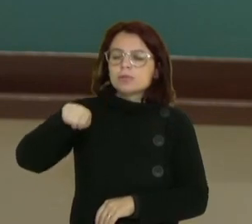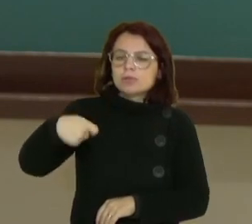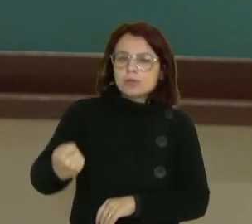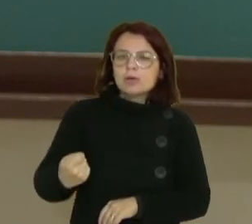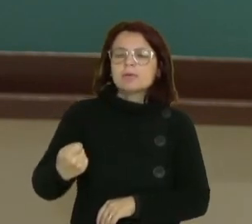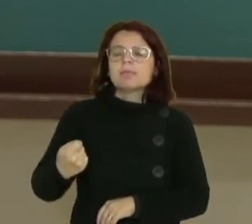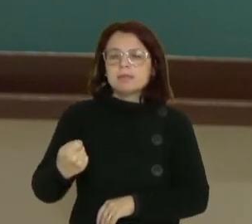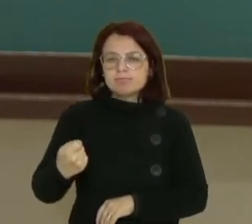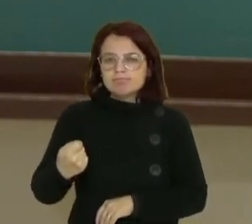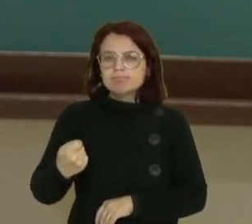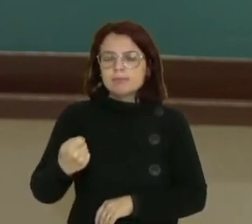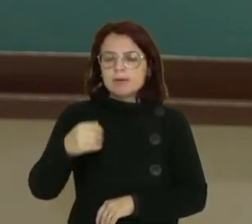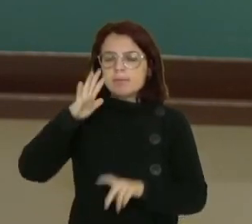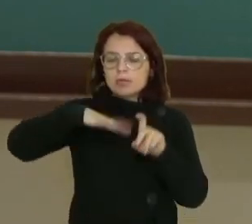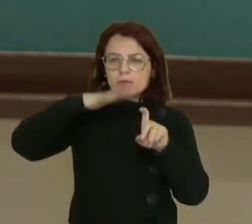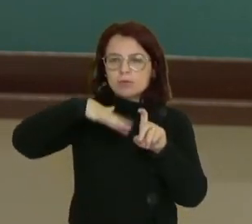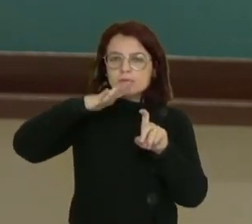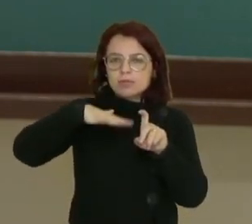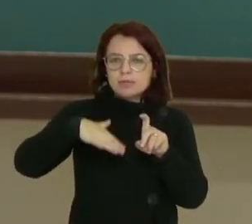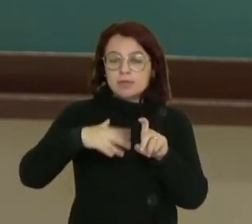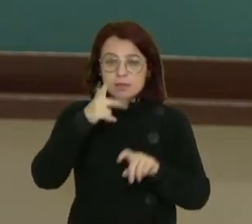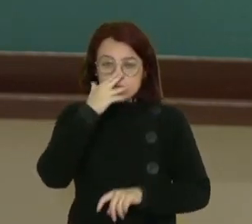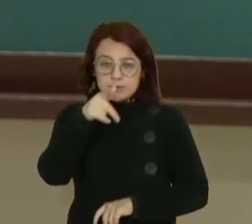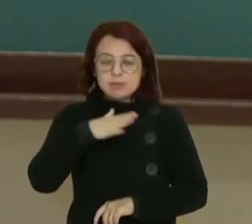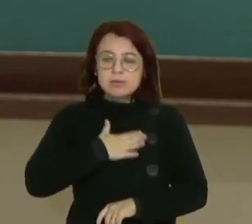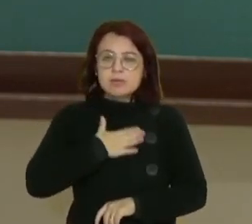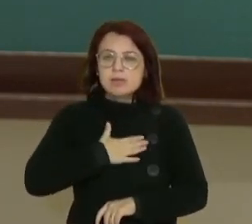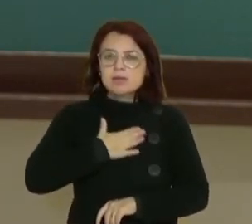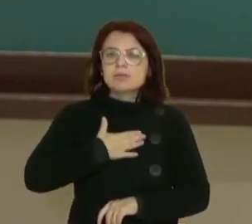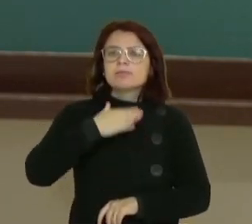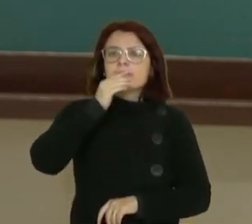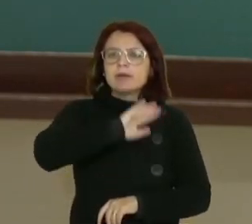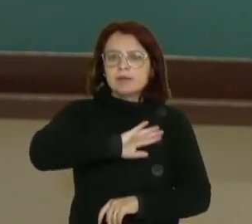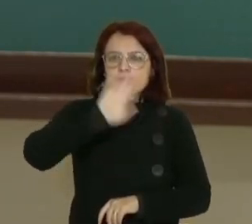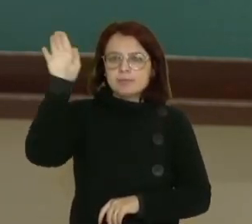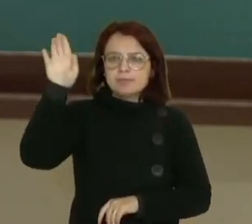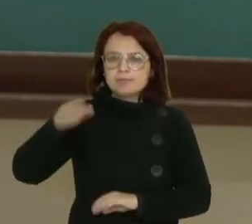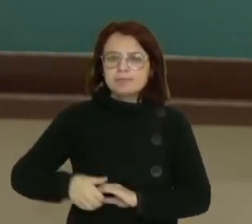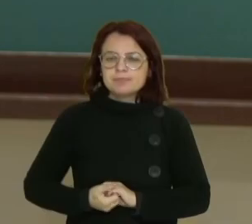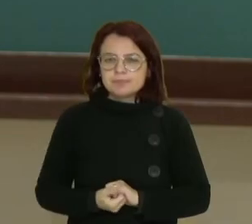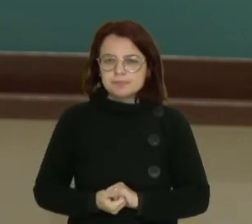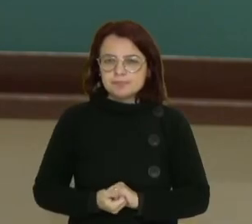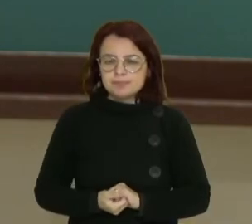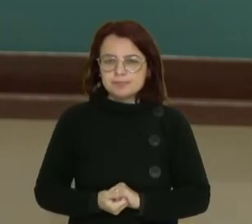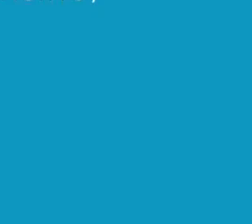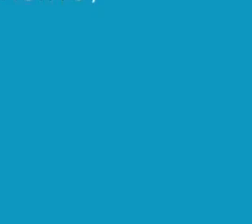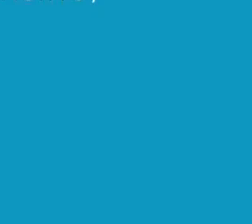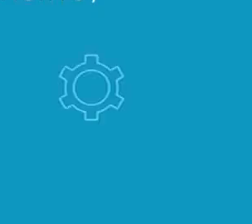pouquinho sobre mitologias. Espero que vocês tenham gostado e até breve.